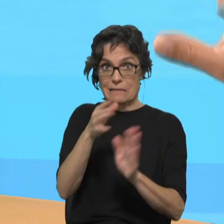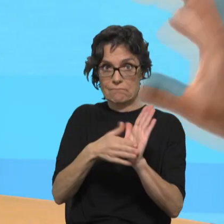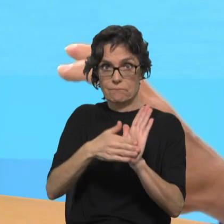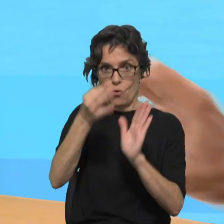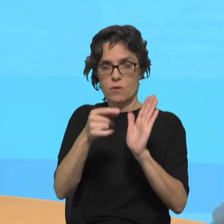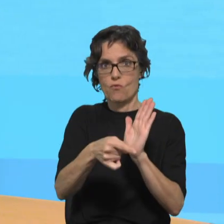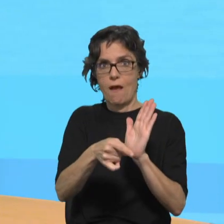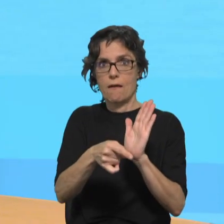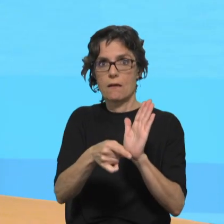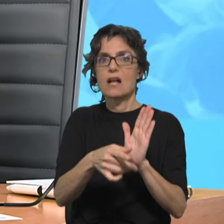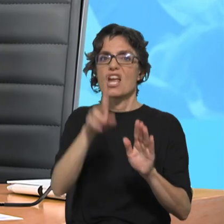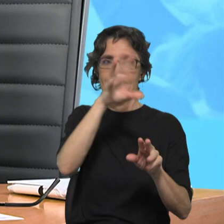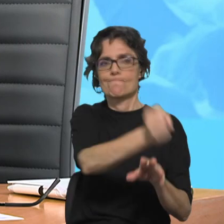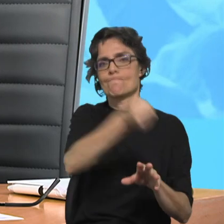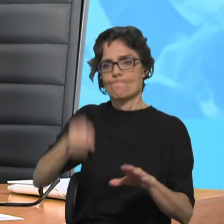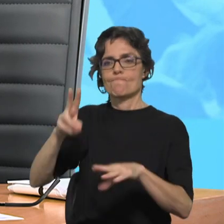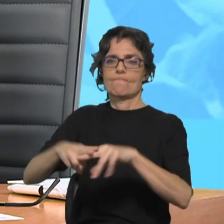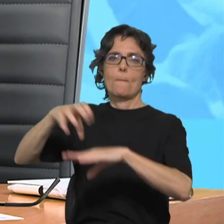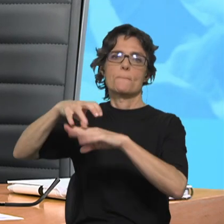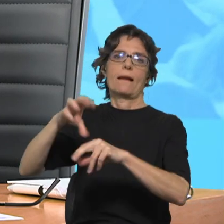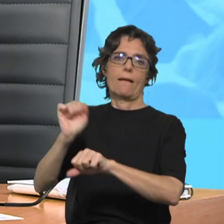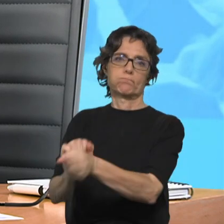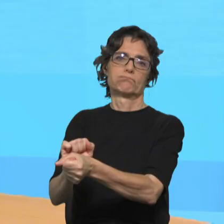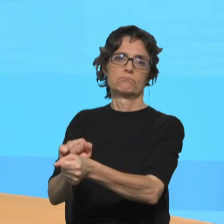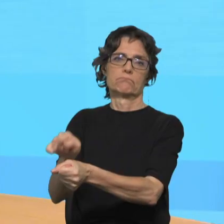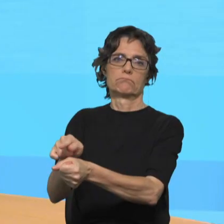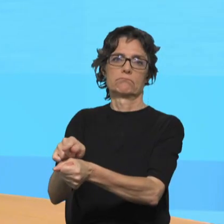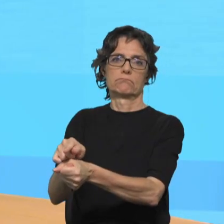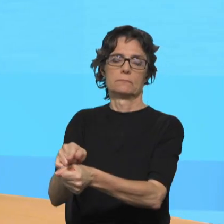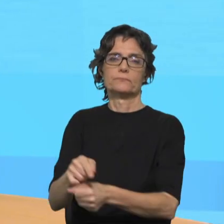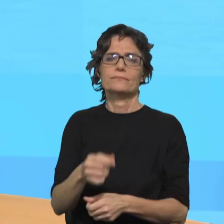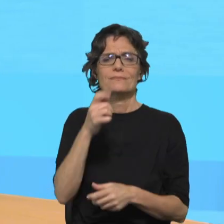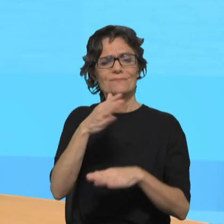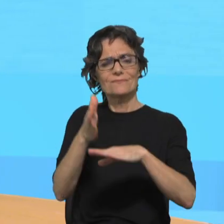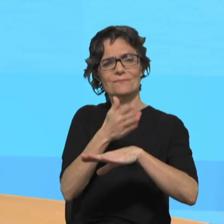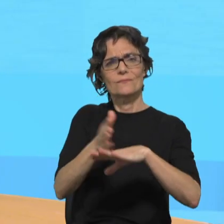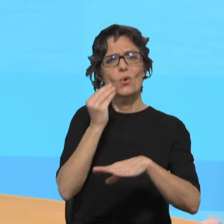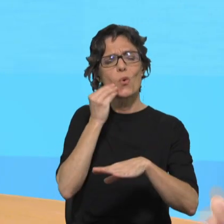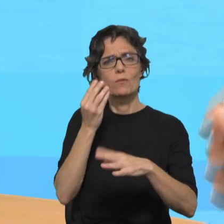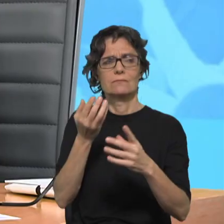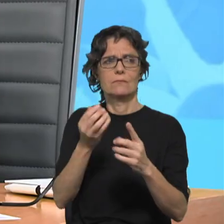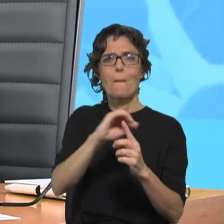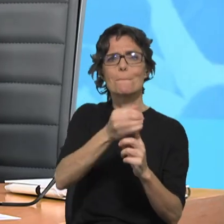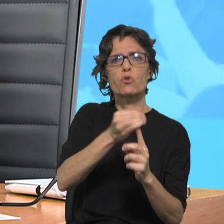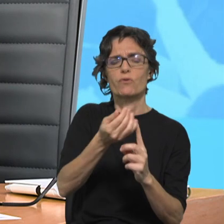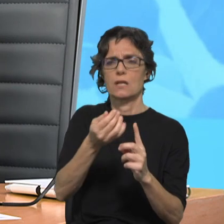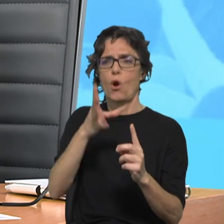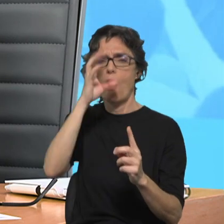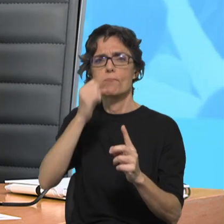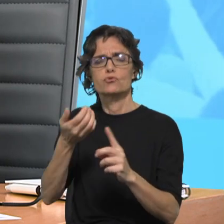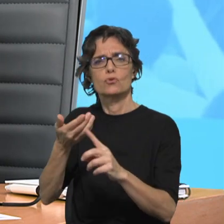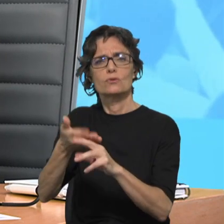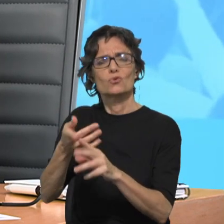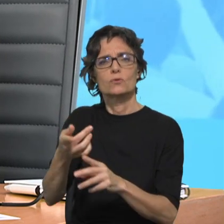tribunal, são presos. Que distinção é necessário fazer entre abusador sexual e pedófilo? A pedofilia é o ato